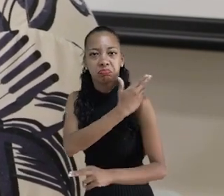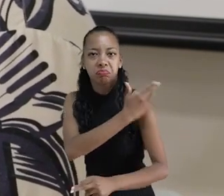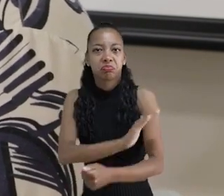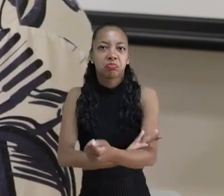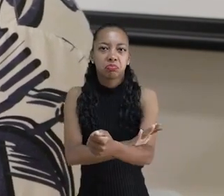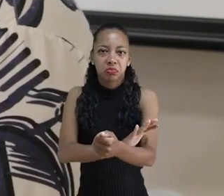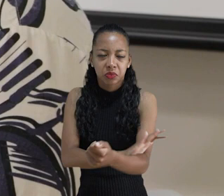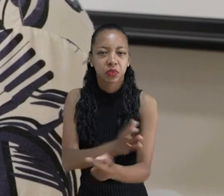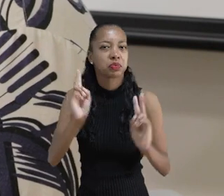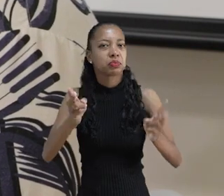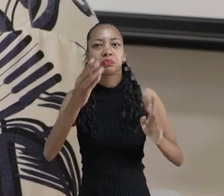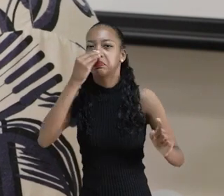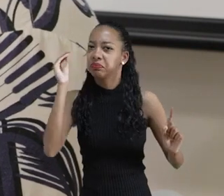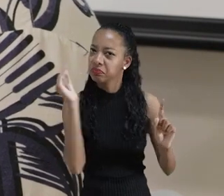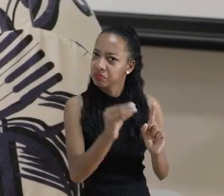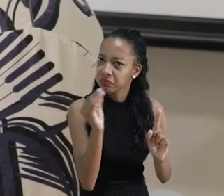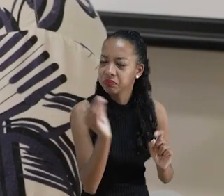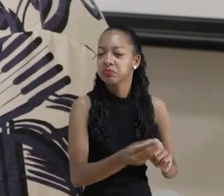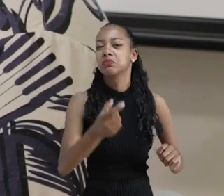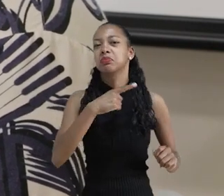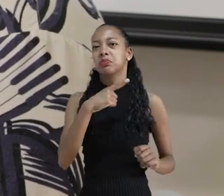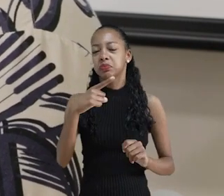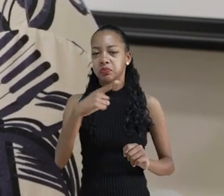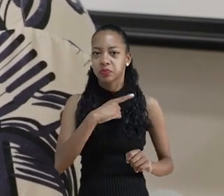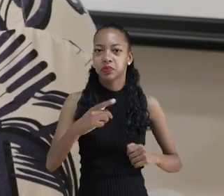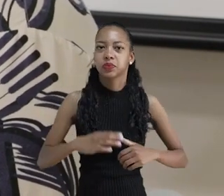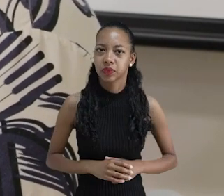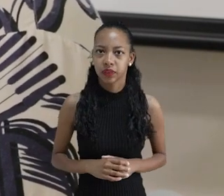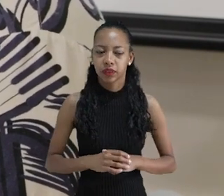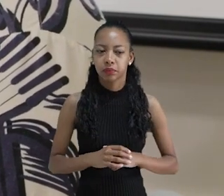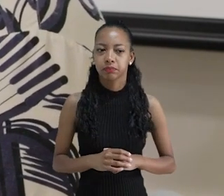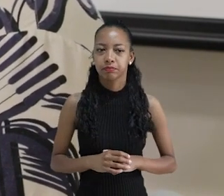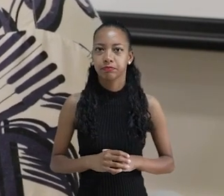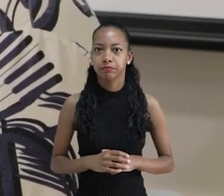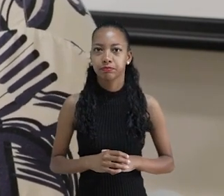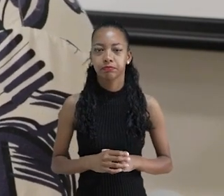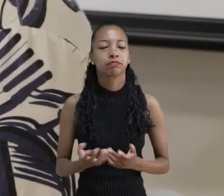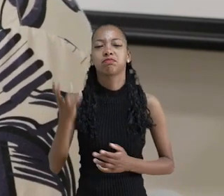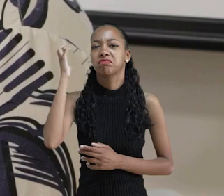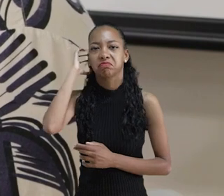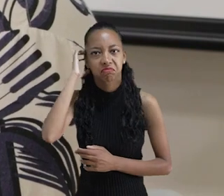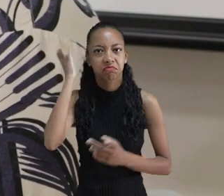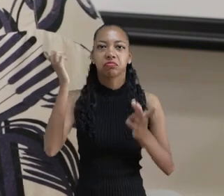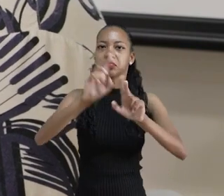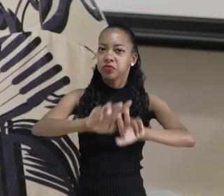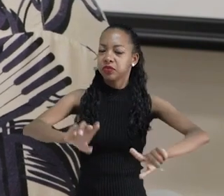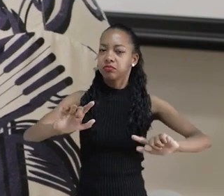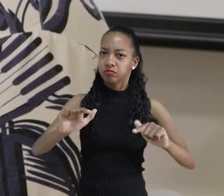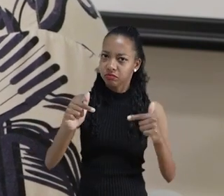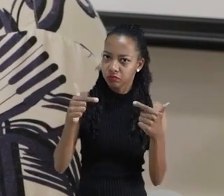o som da sanfona sentida de Gonzagão é o mesmo que enfrentou autoritarismo ouvindo a rádio Libertadora de Mariguela